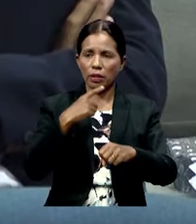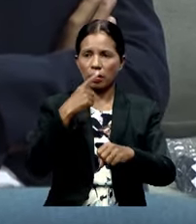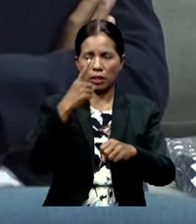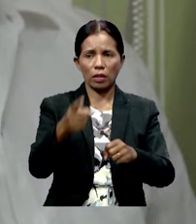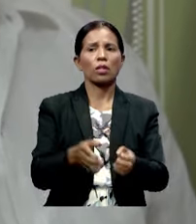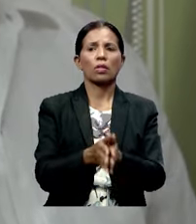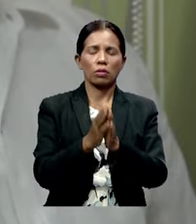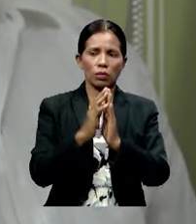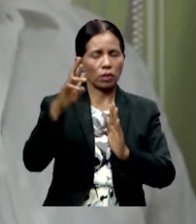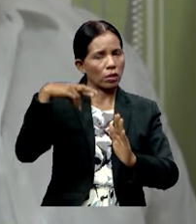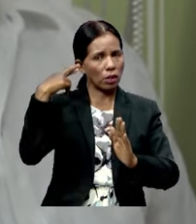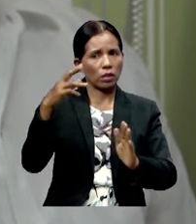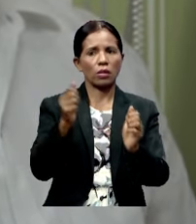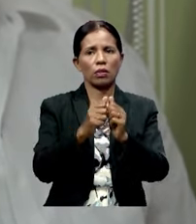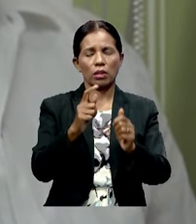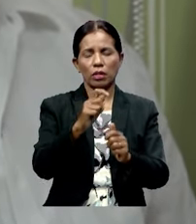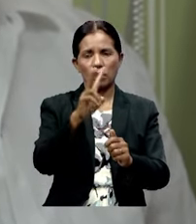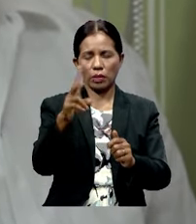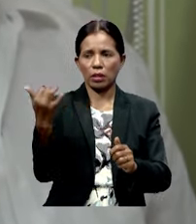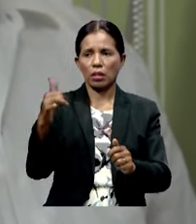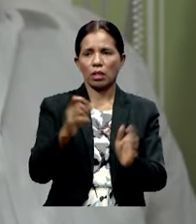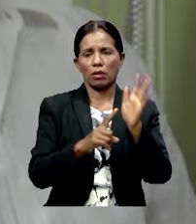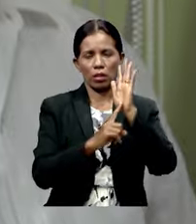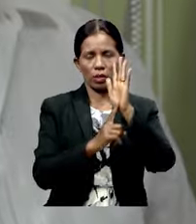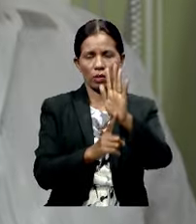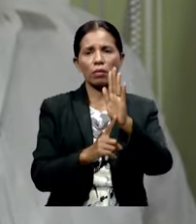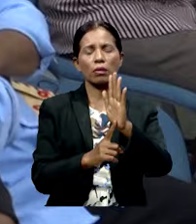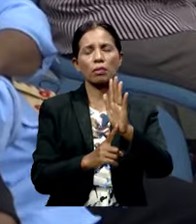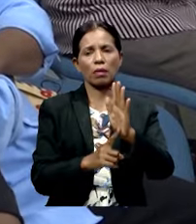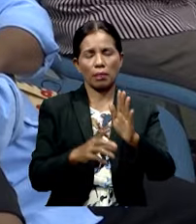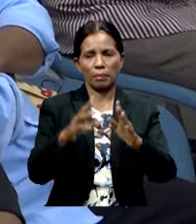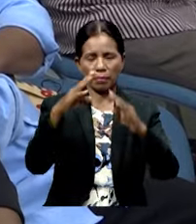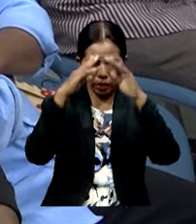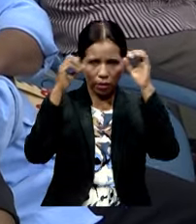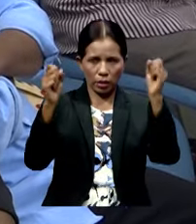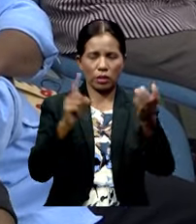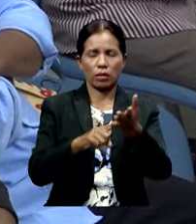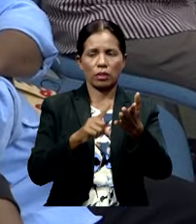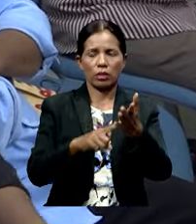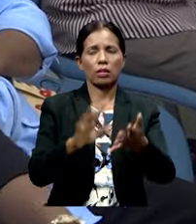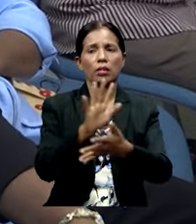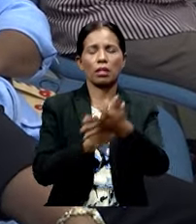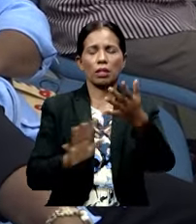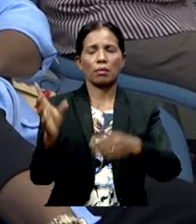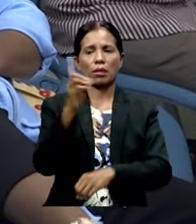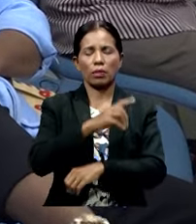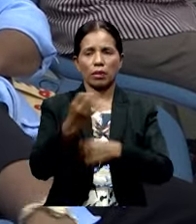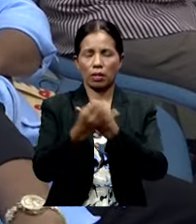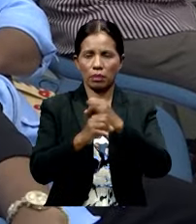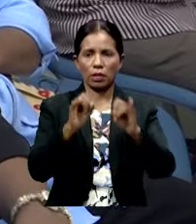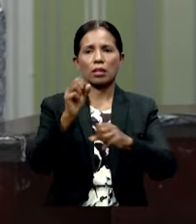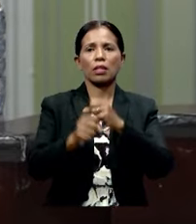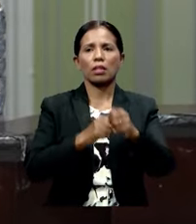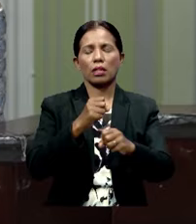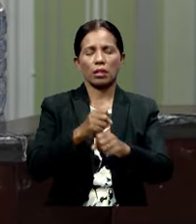Russurá de Comunidade, na televisão Sira, Atu Hal Transmissão Direita, ba presidente da República, discurso e a comemoração, loram proclamação independência Tinangné,